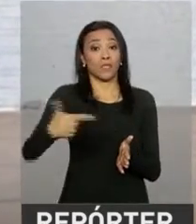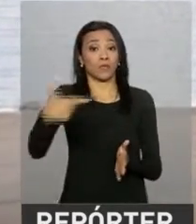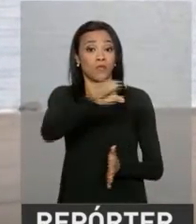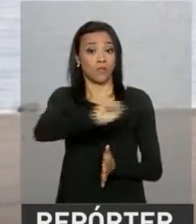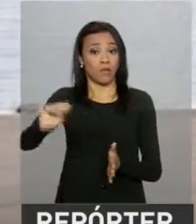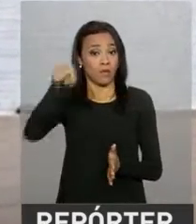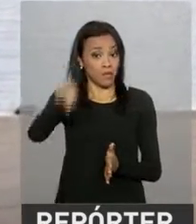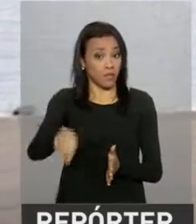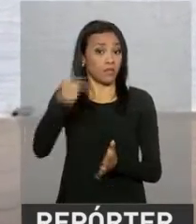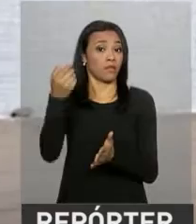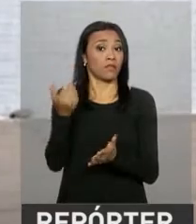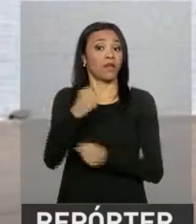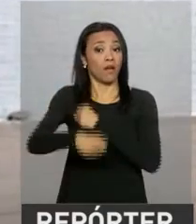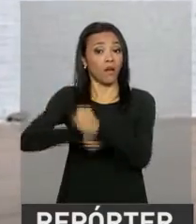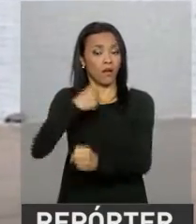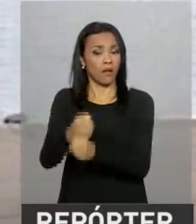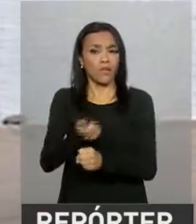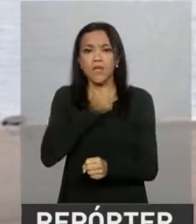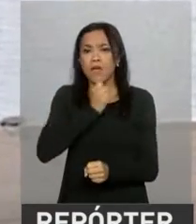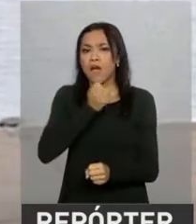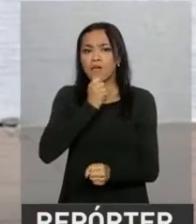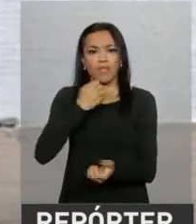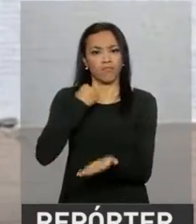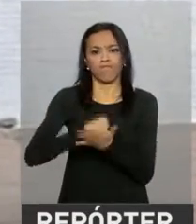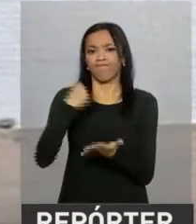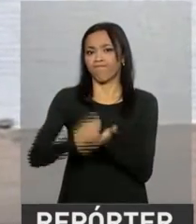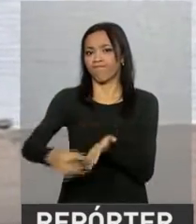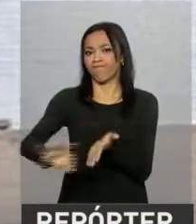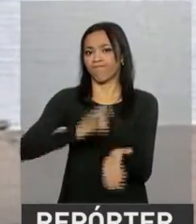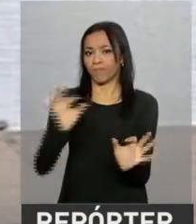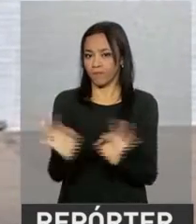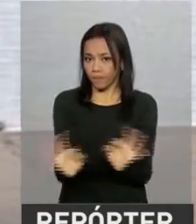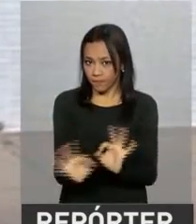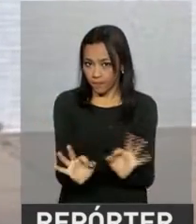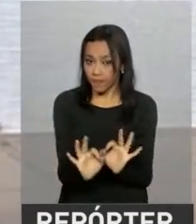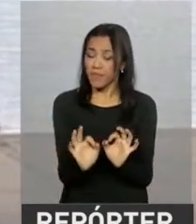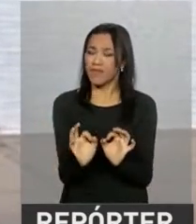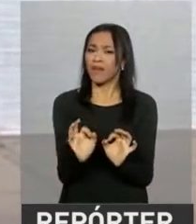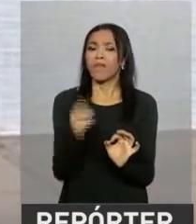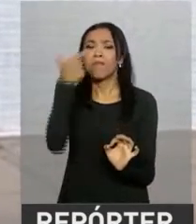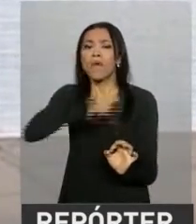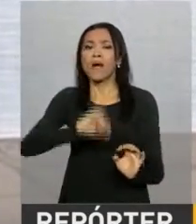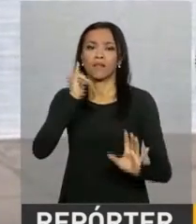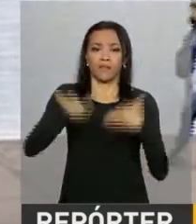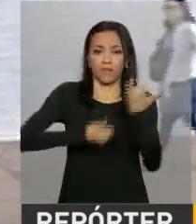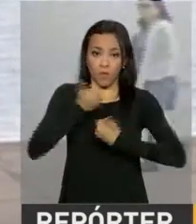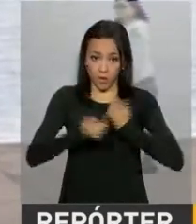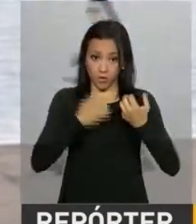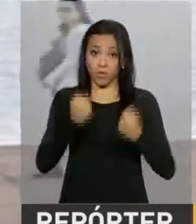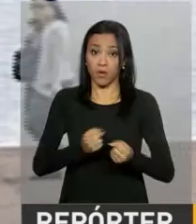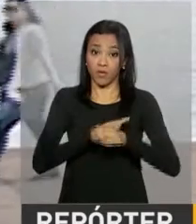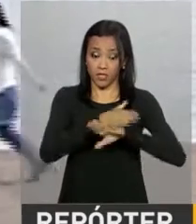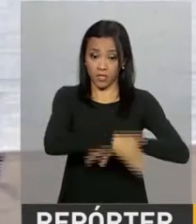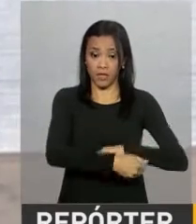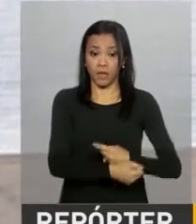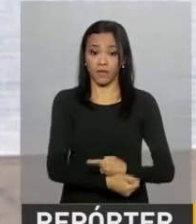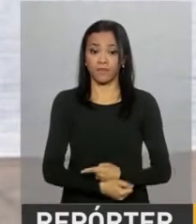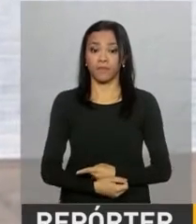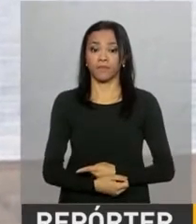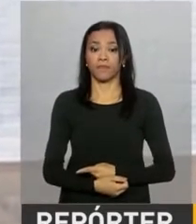semestre deste ano e que ainda não firmaram o contrato de financiamento. Mais informações nos sites